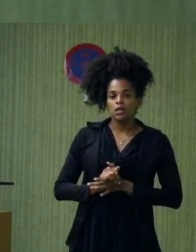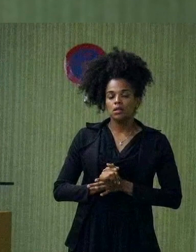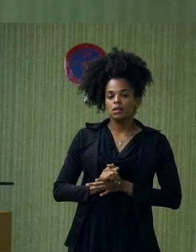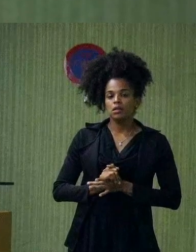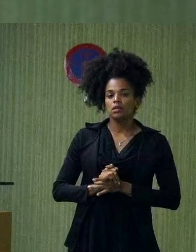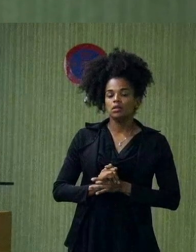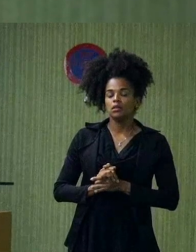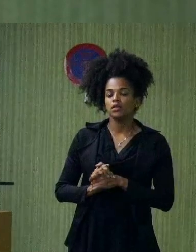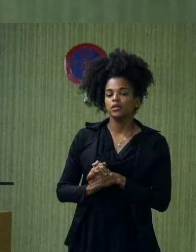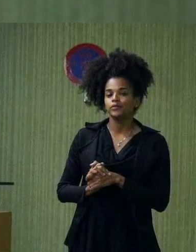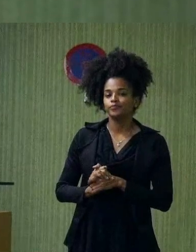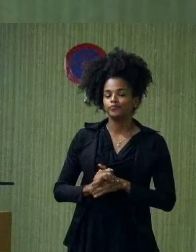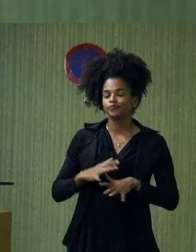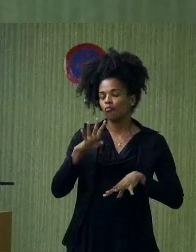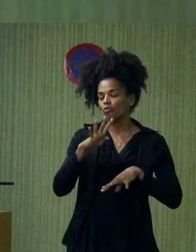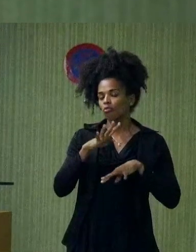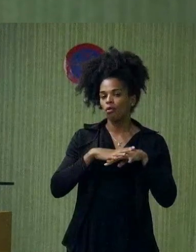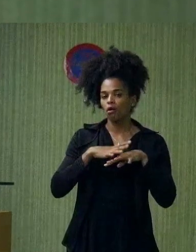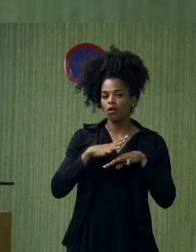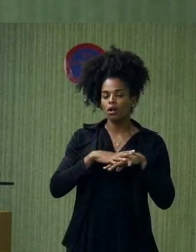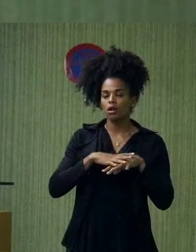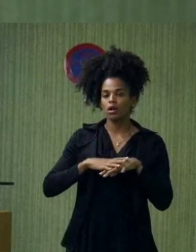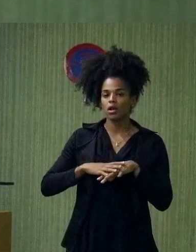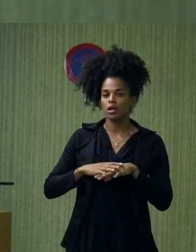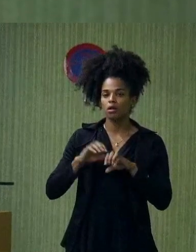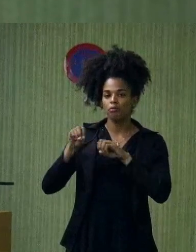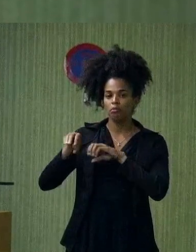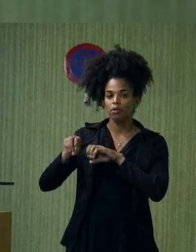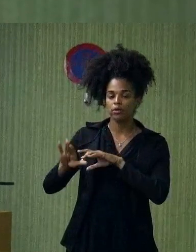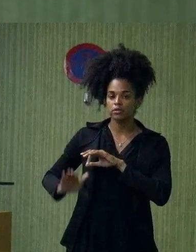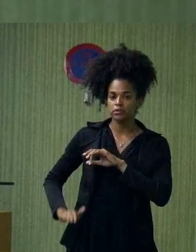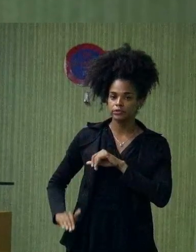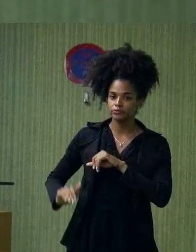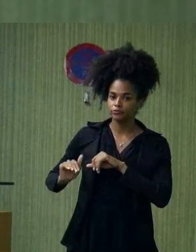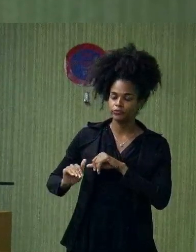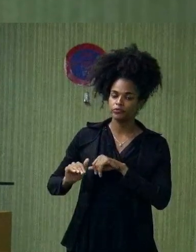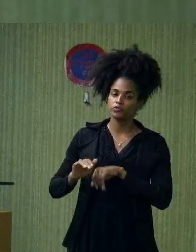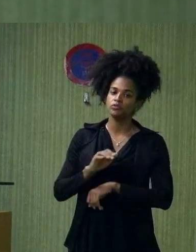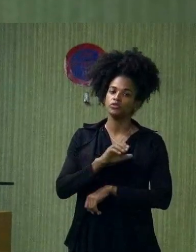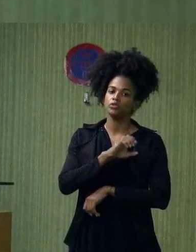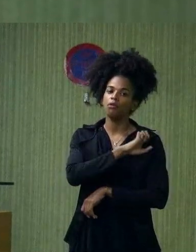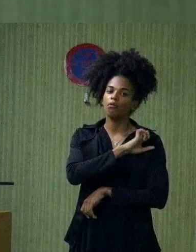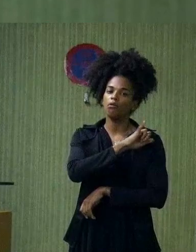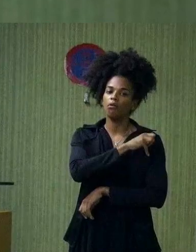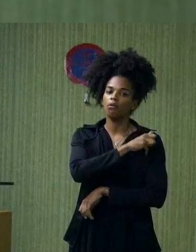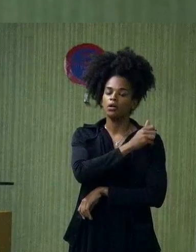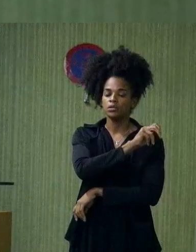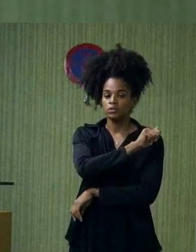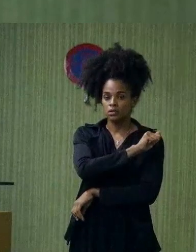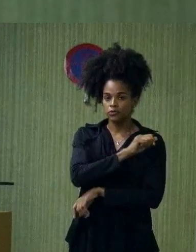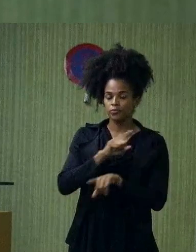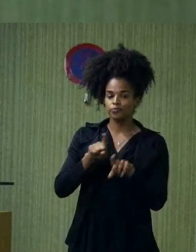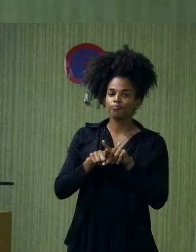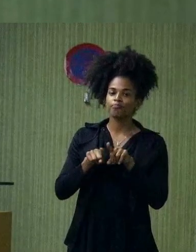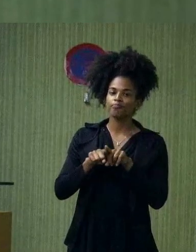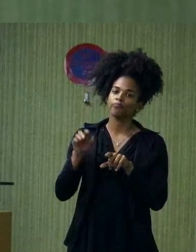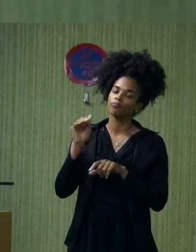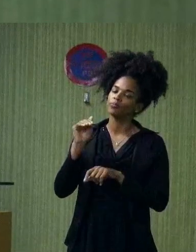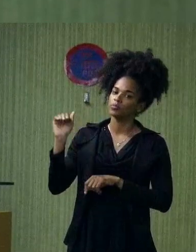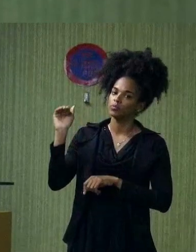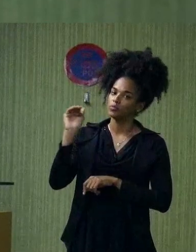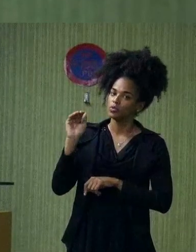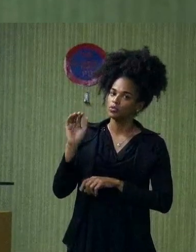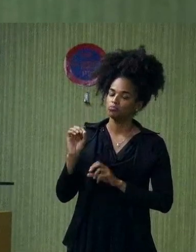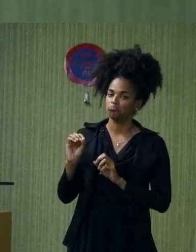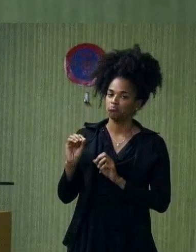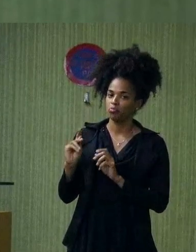Jovens e Adultos zona zona rural escolas ribeirinhas indígenas também né E aí esses são